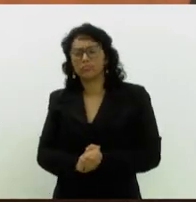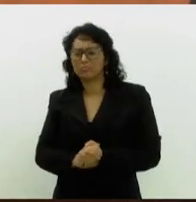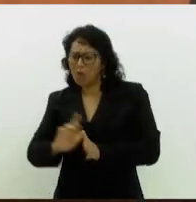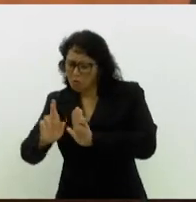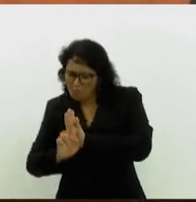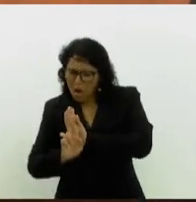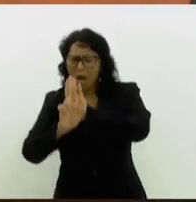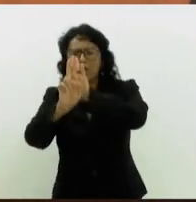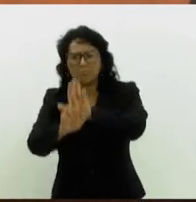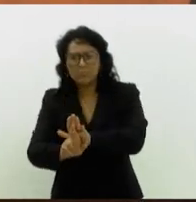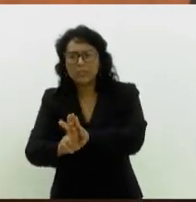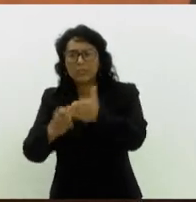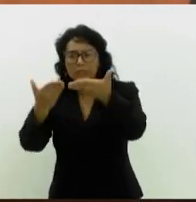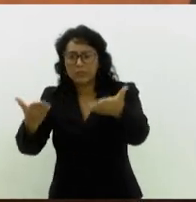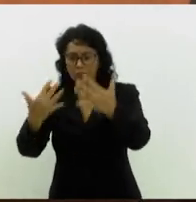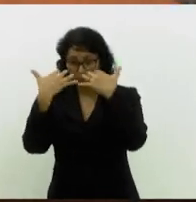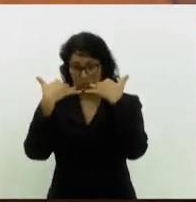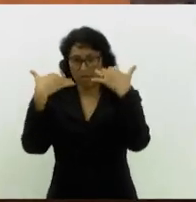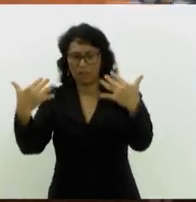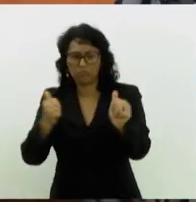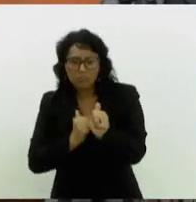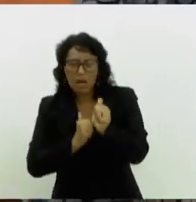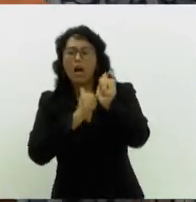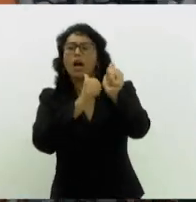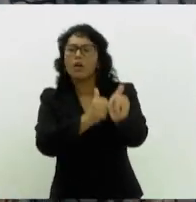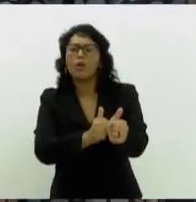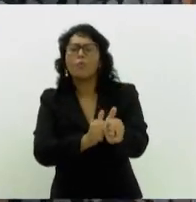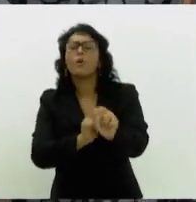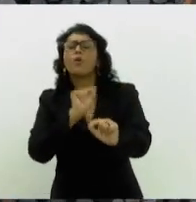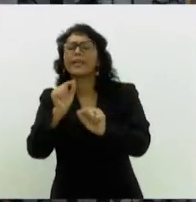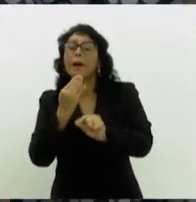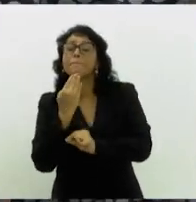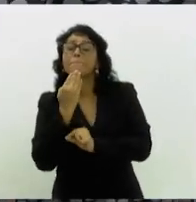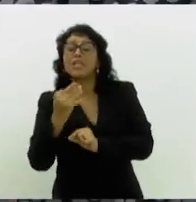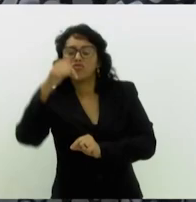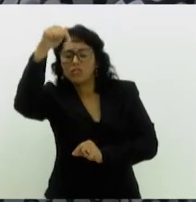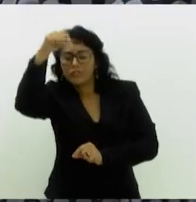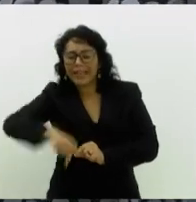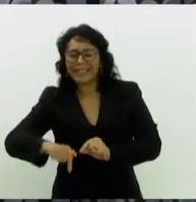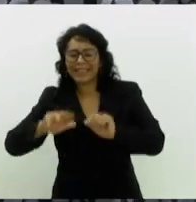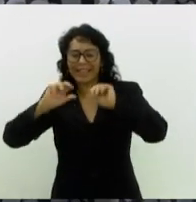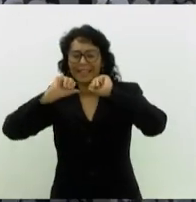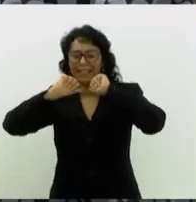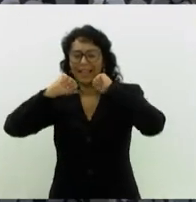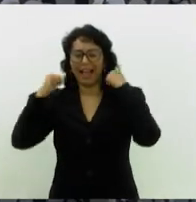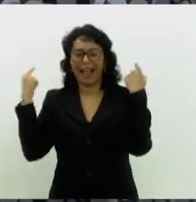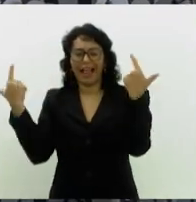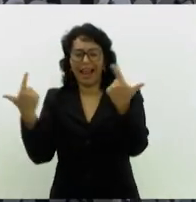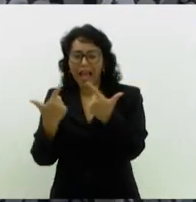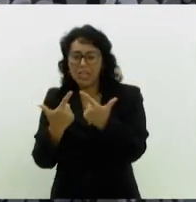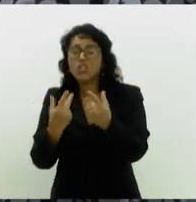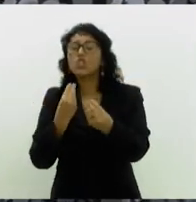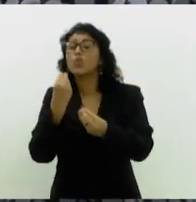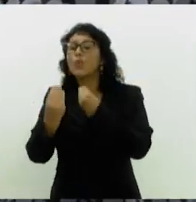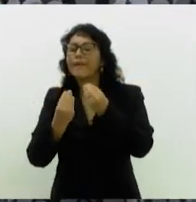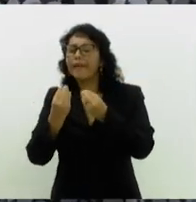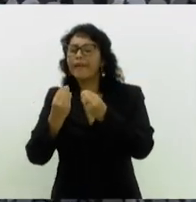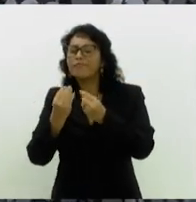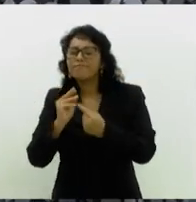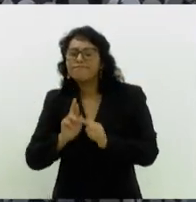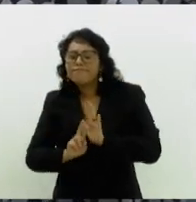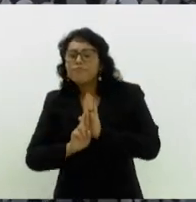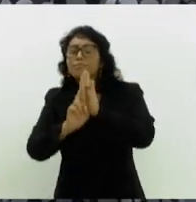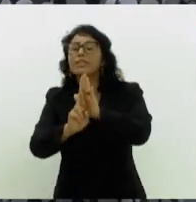que tá sessão plenário e o que que eles estão cobrando desse Parlamento Por que eles fizeram hoje a mobilização aqui pra frente